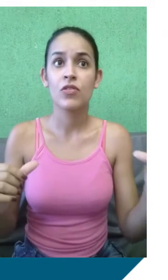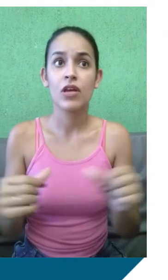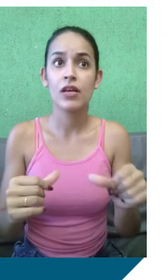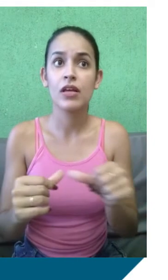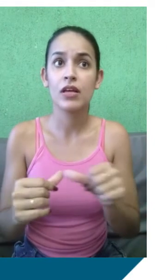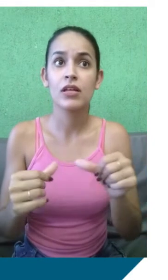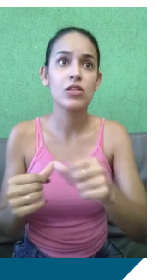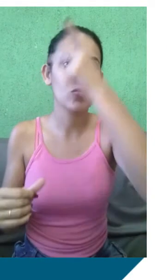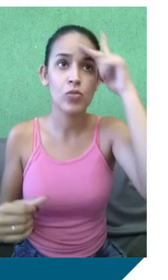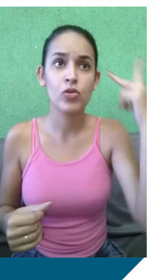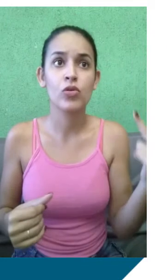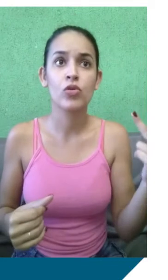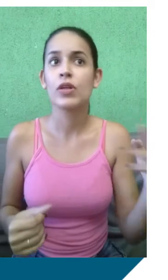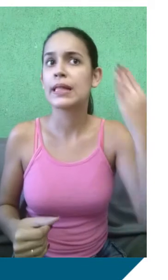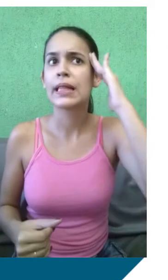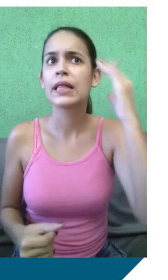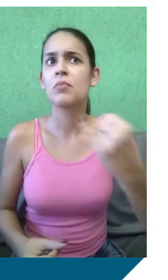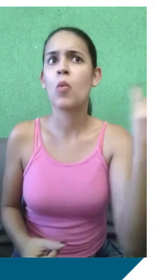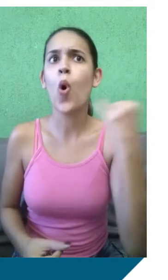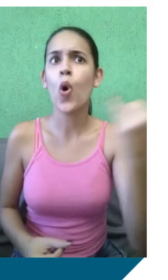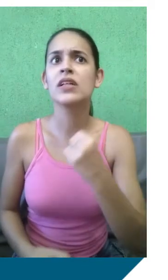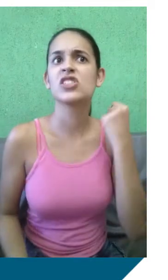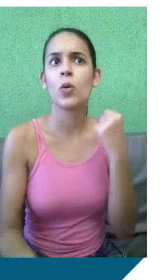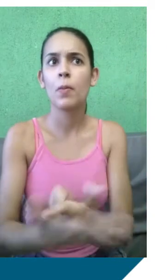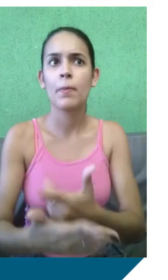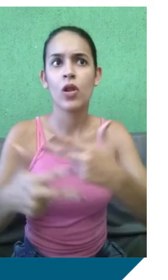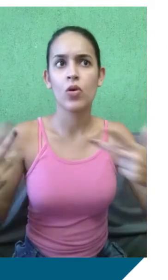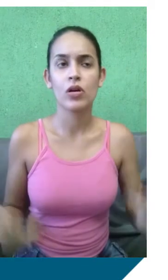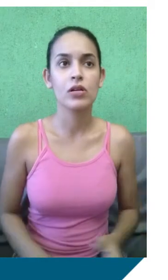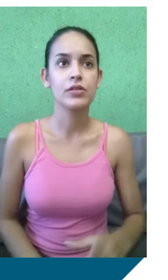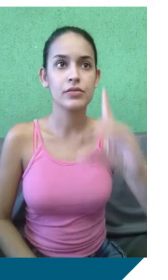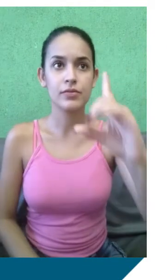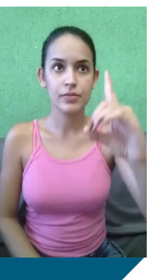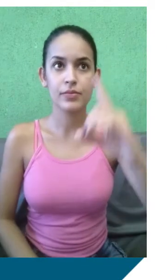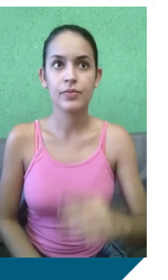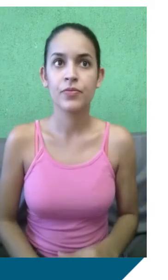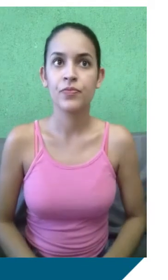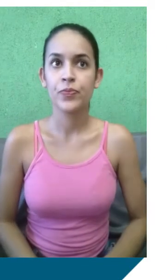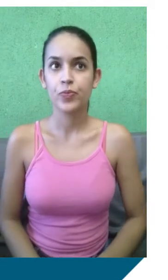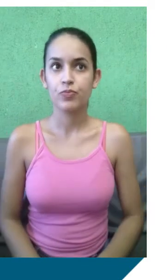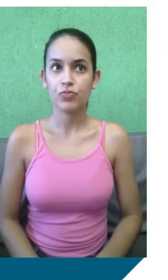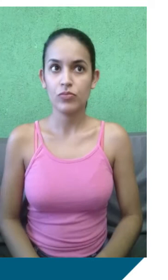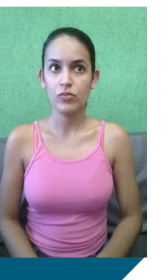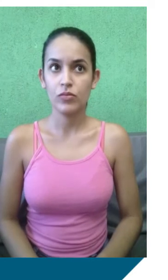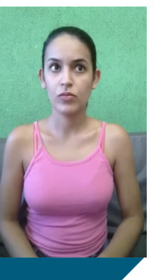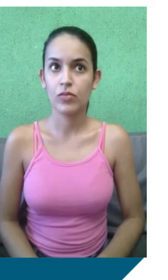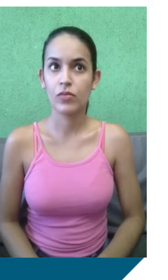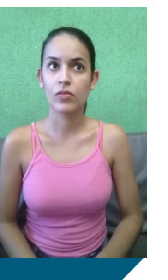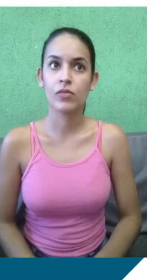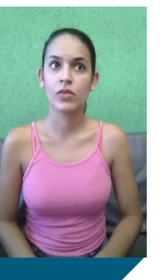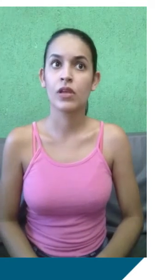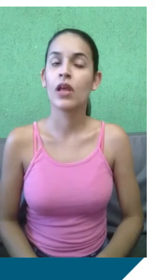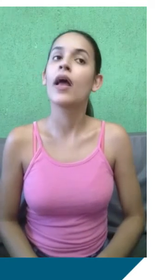do consumo. D, esclarecer dois conceitos usados no senso comum. E letra E,